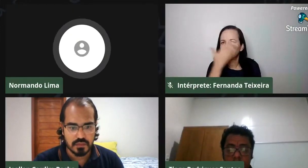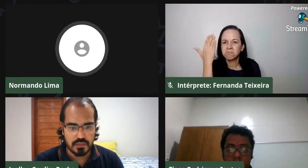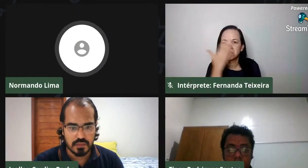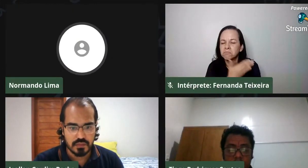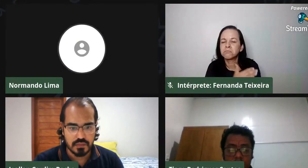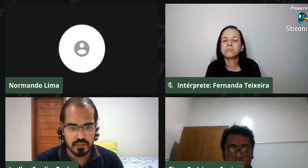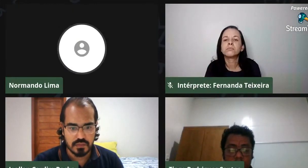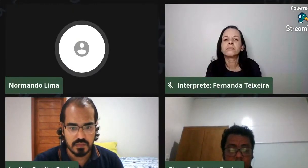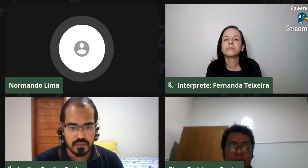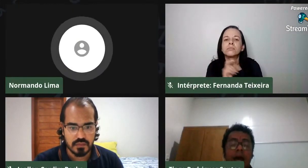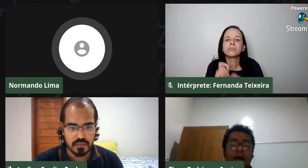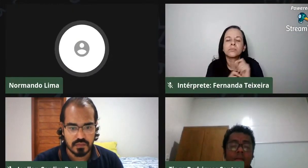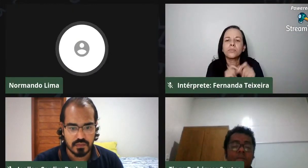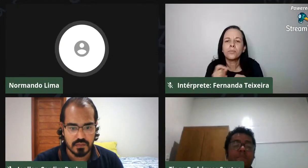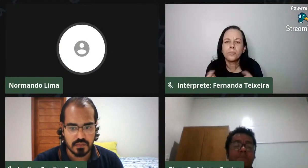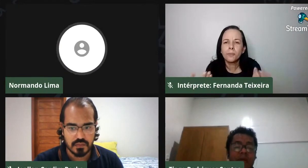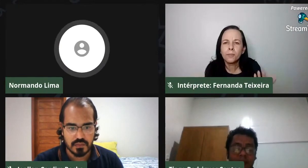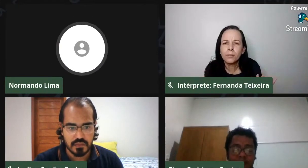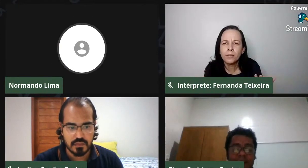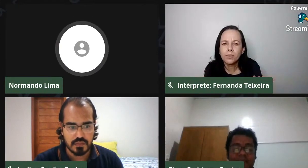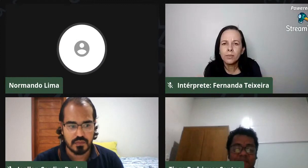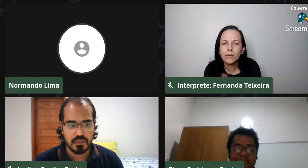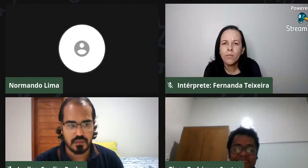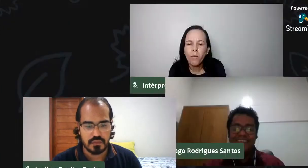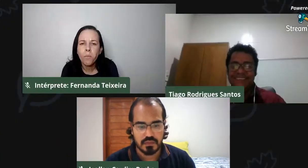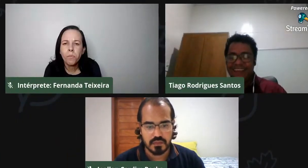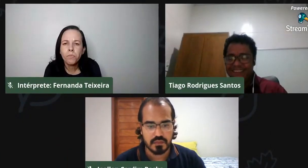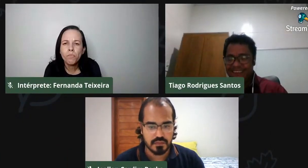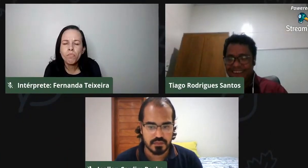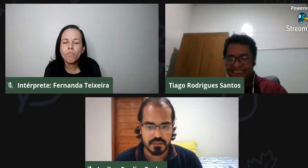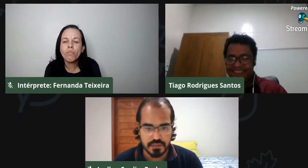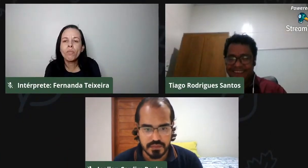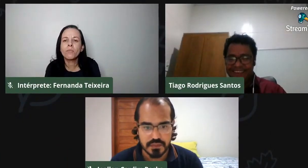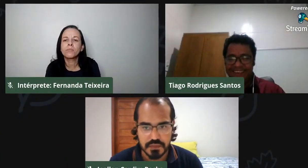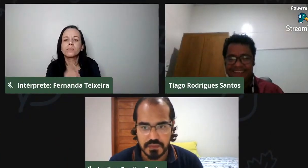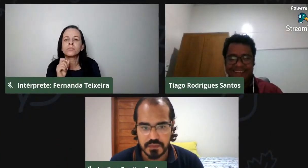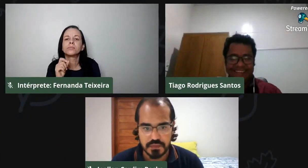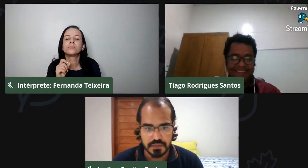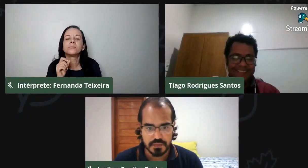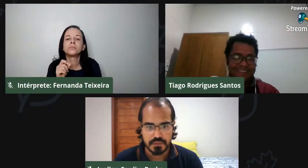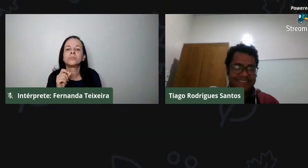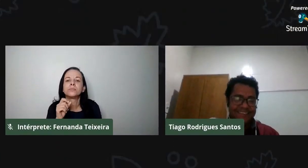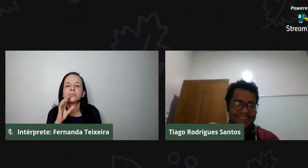um delayzinho. Tem um delay. Leva um tempo para aparecer. Está certo.